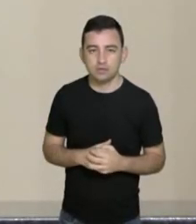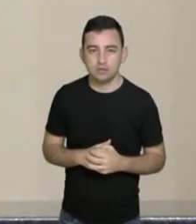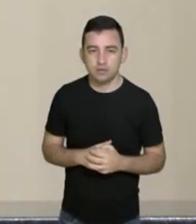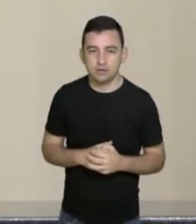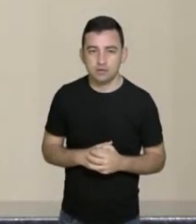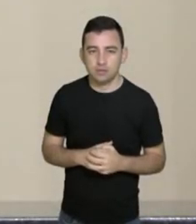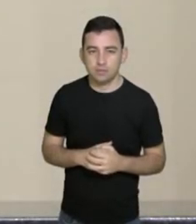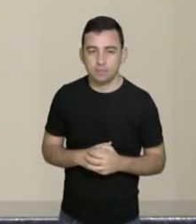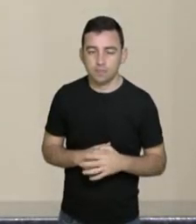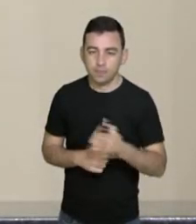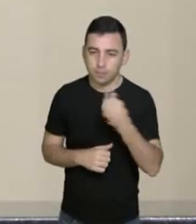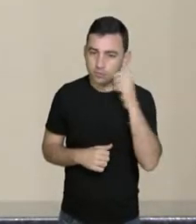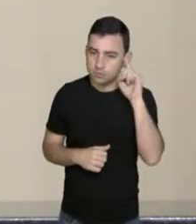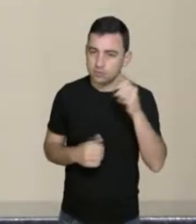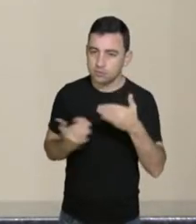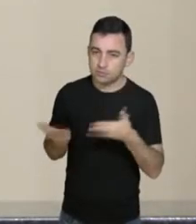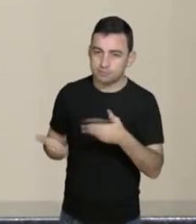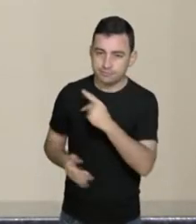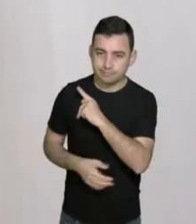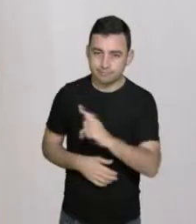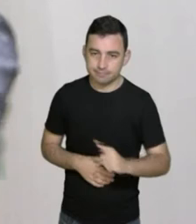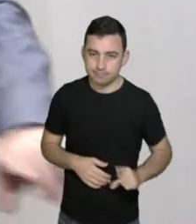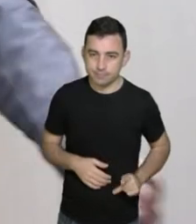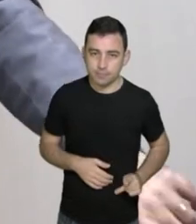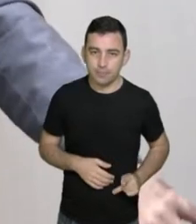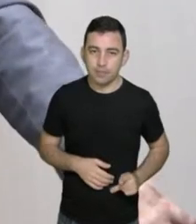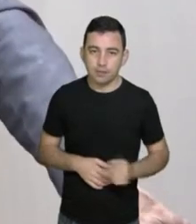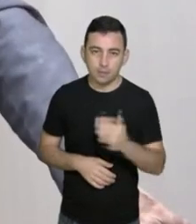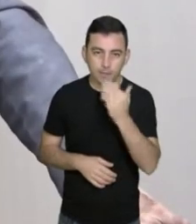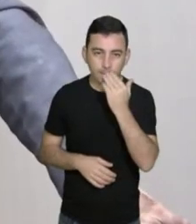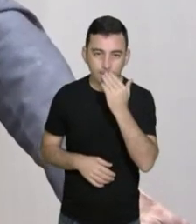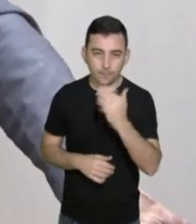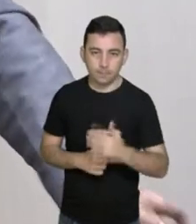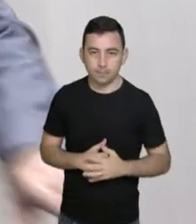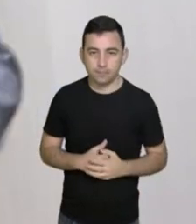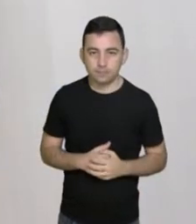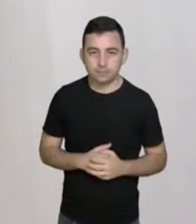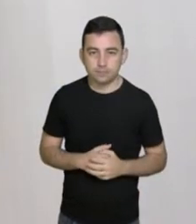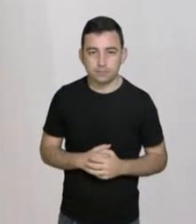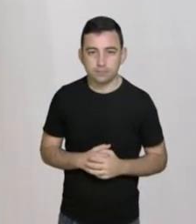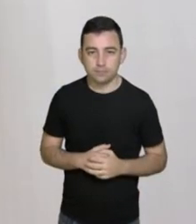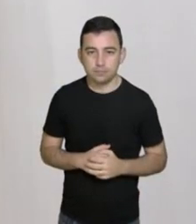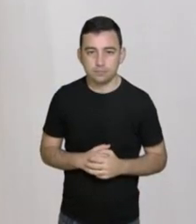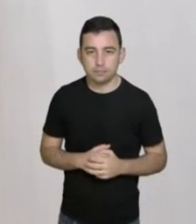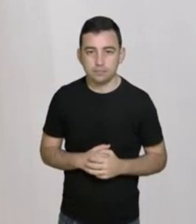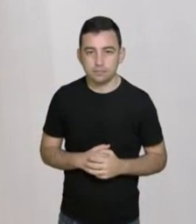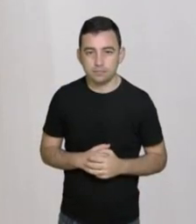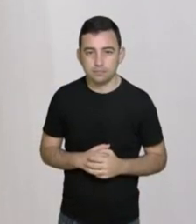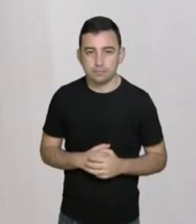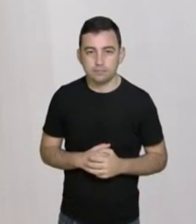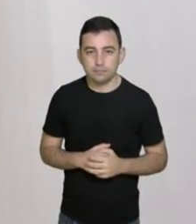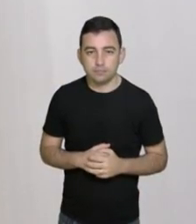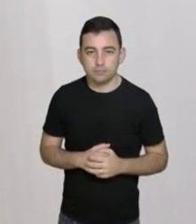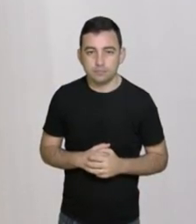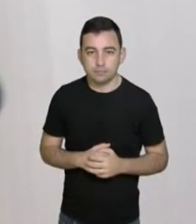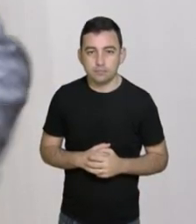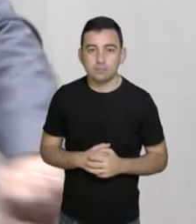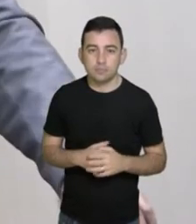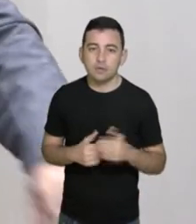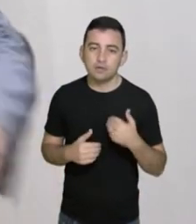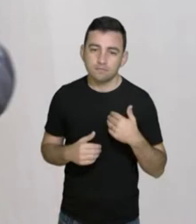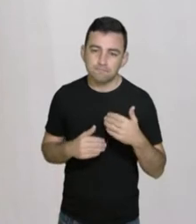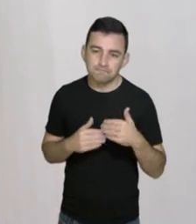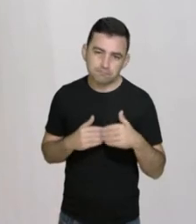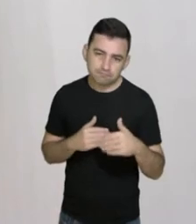Bom dia, senhor presidente Moacir Sopelsa. Eu vou usar